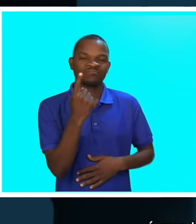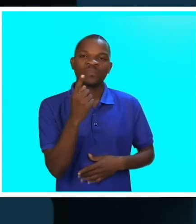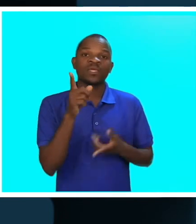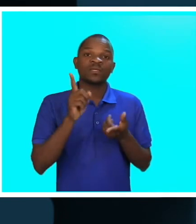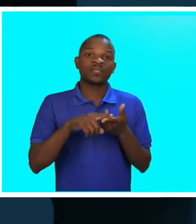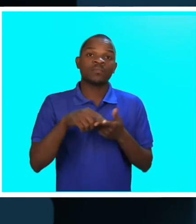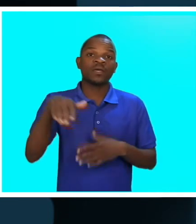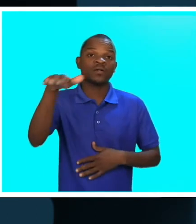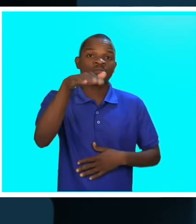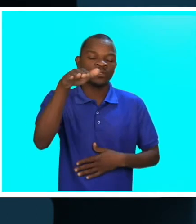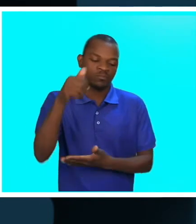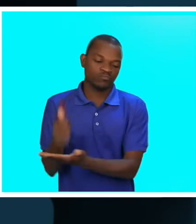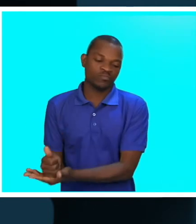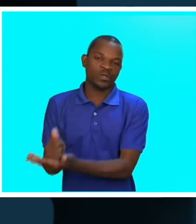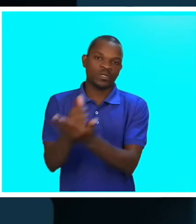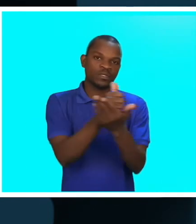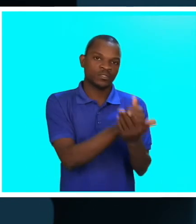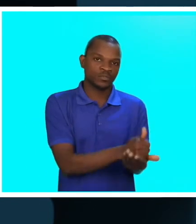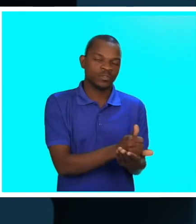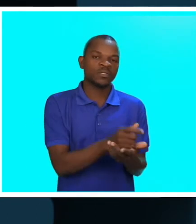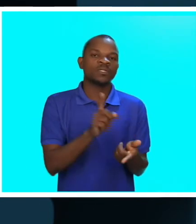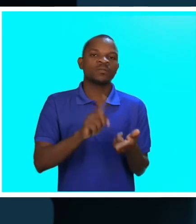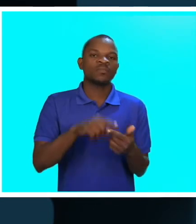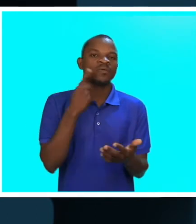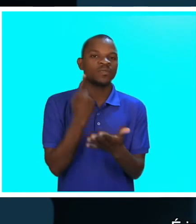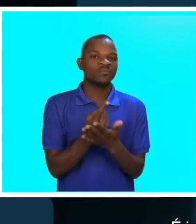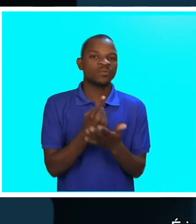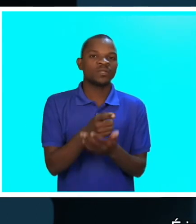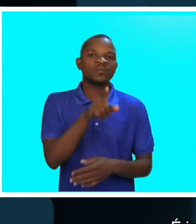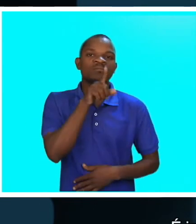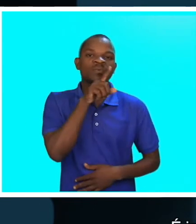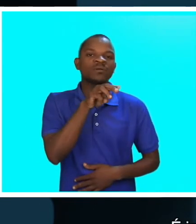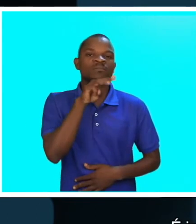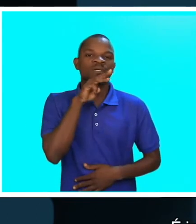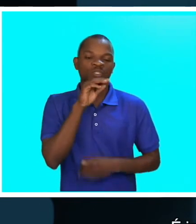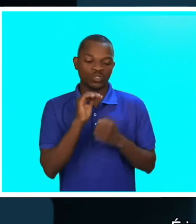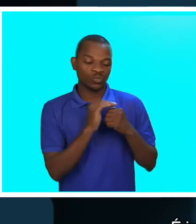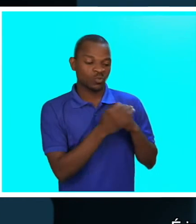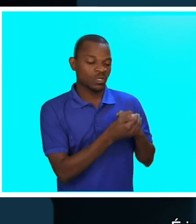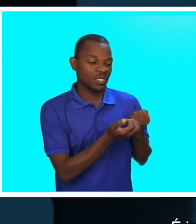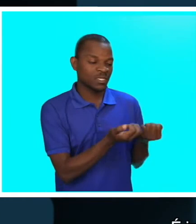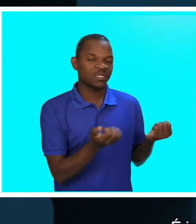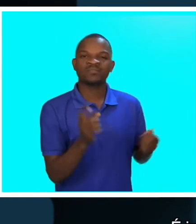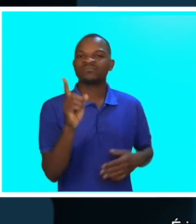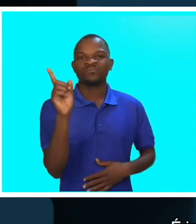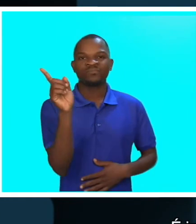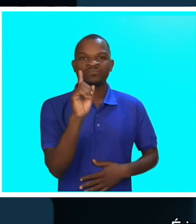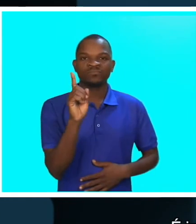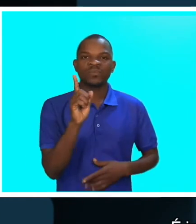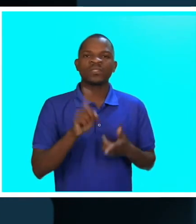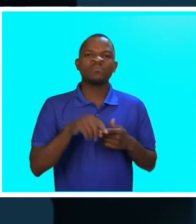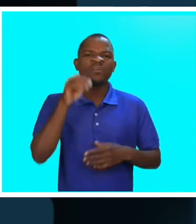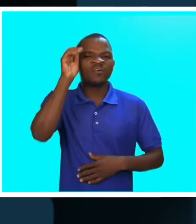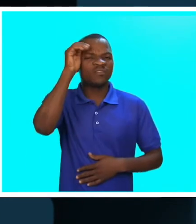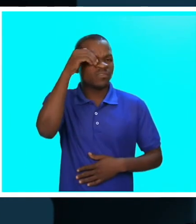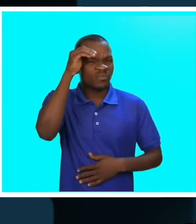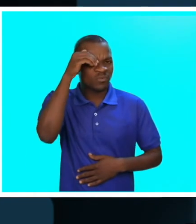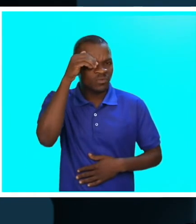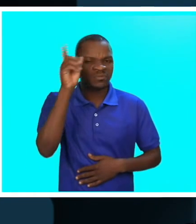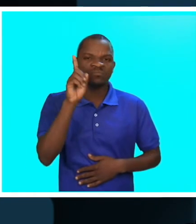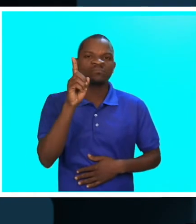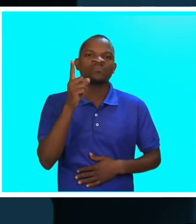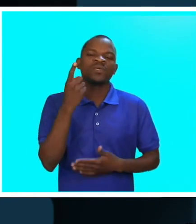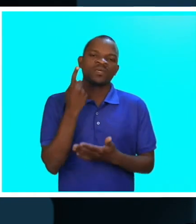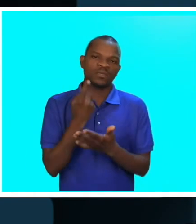apenas, mas também a sociedade ajuda a educá-las, não é? Então, é importante que os pais não escondam essas crianças, não é?